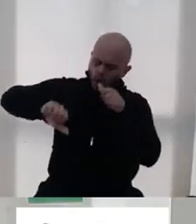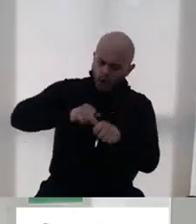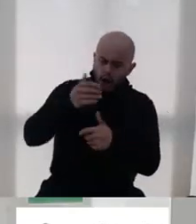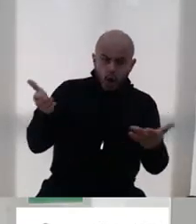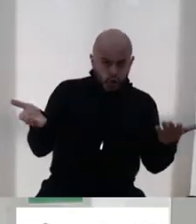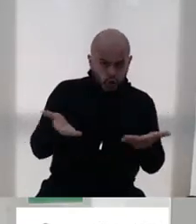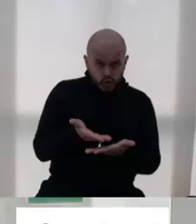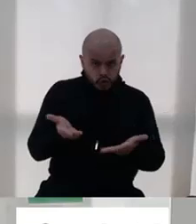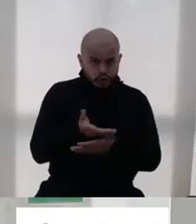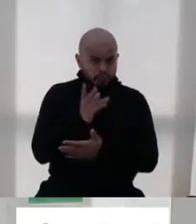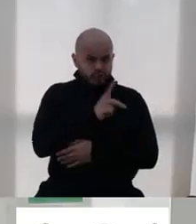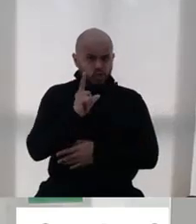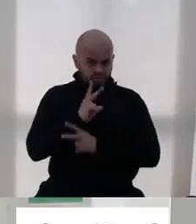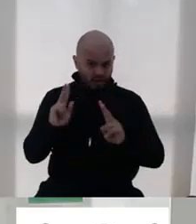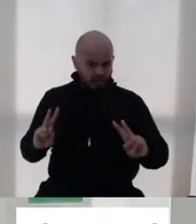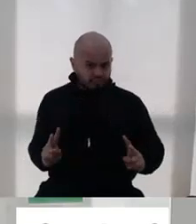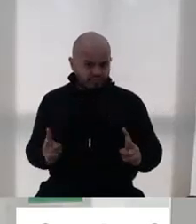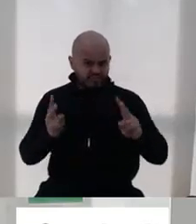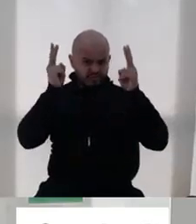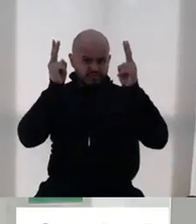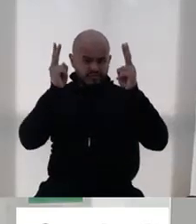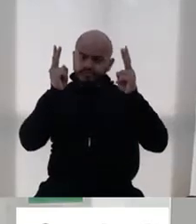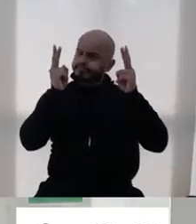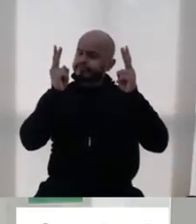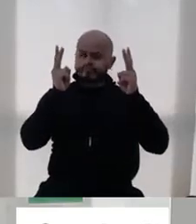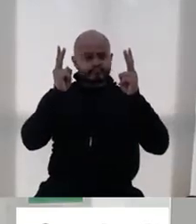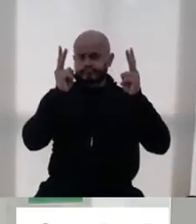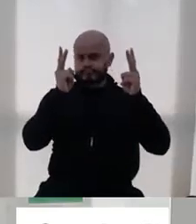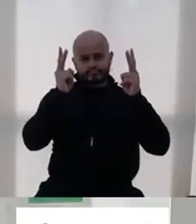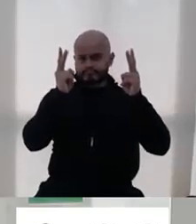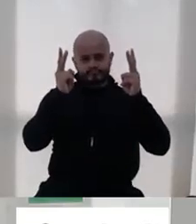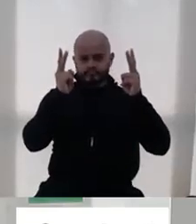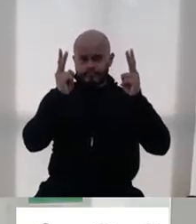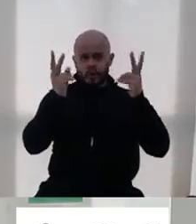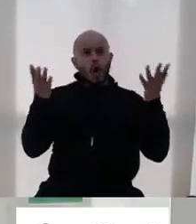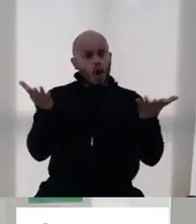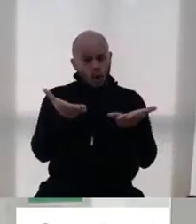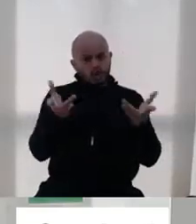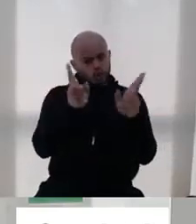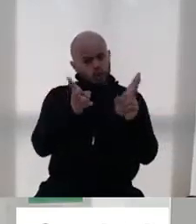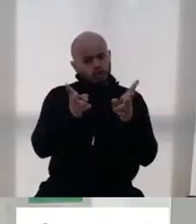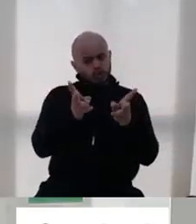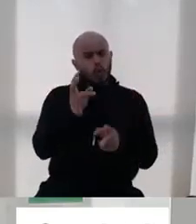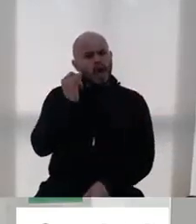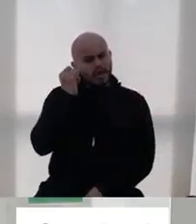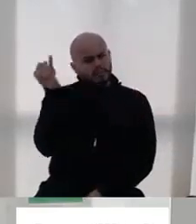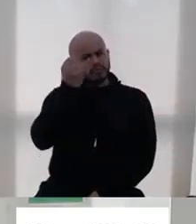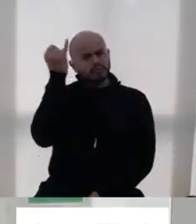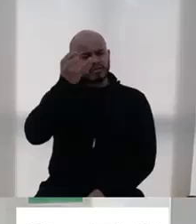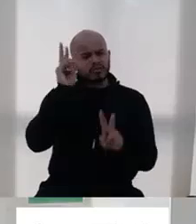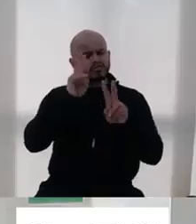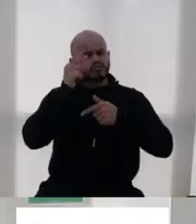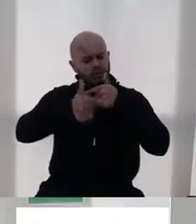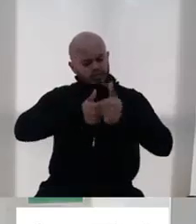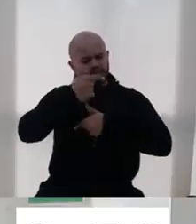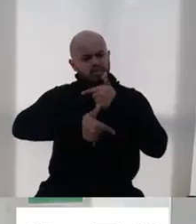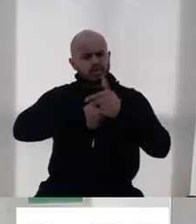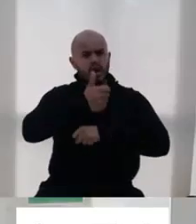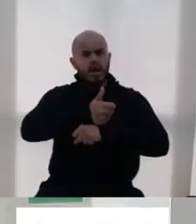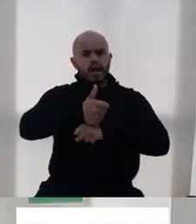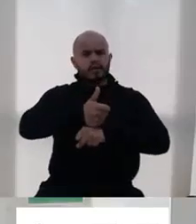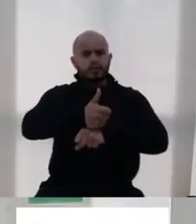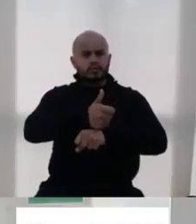coisa... É a profissão, acho que, mais importante que existe. E falo isso sem nenhum problema, porque